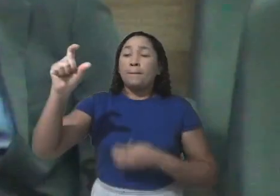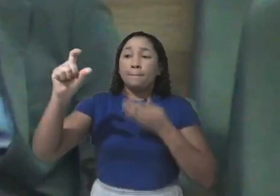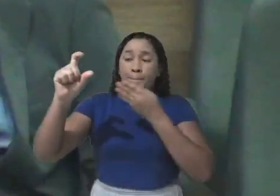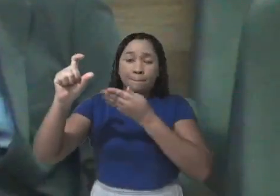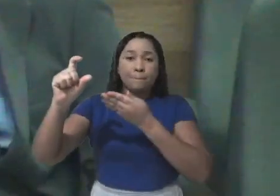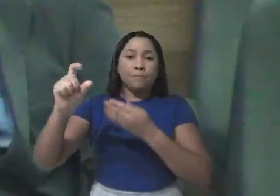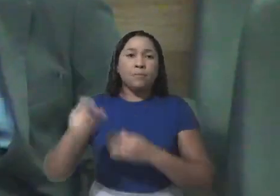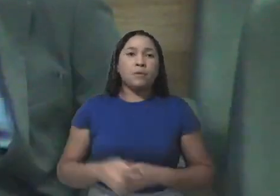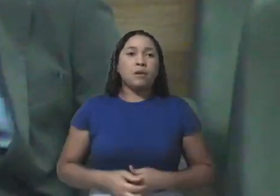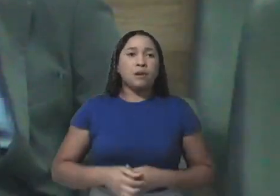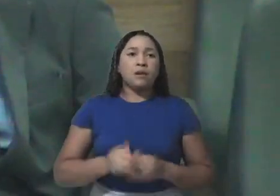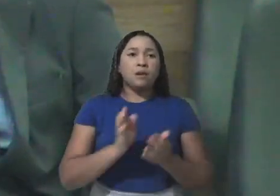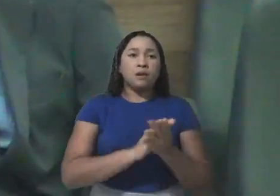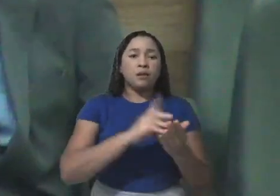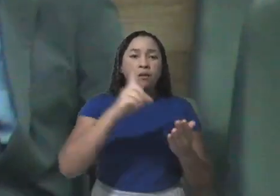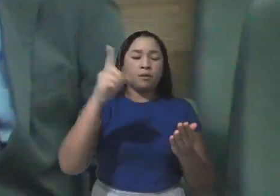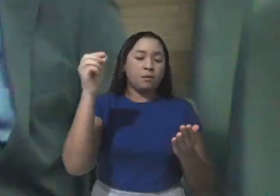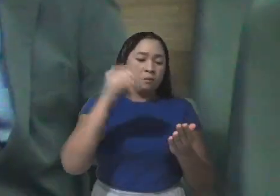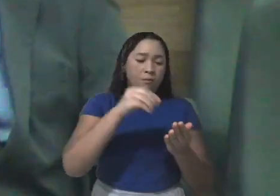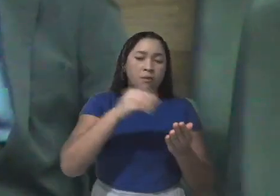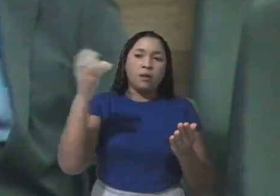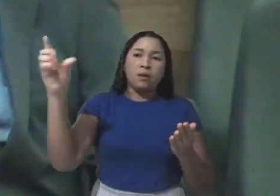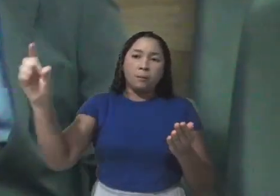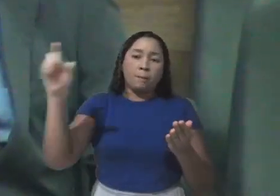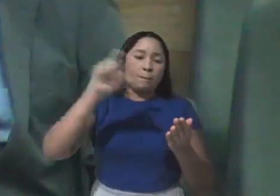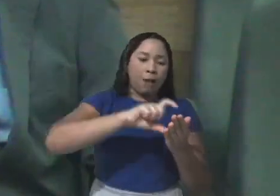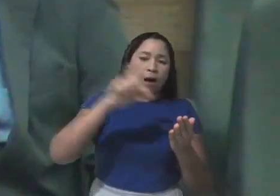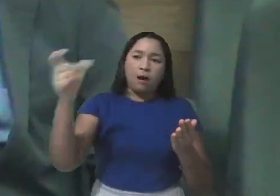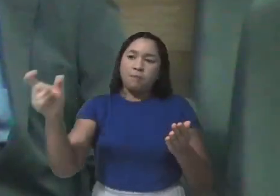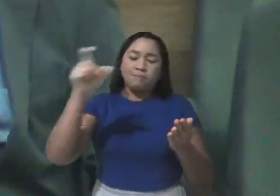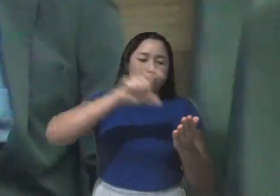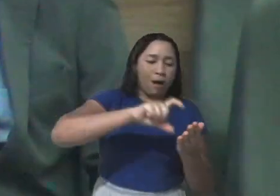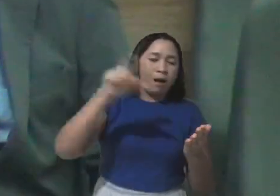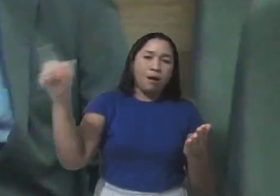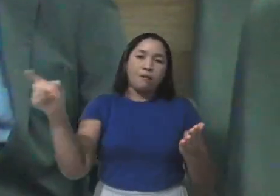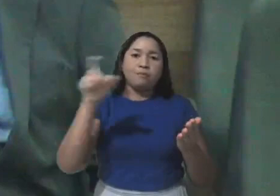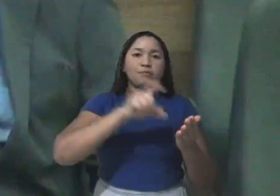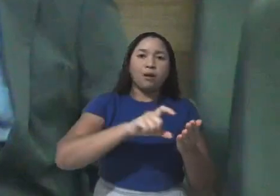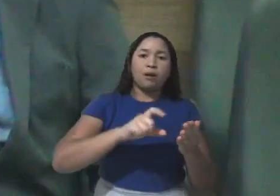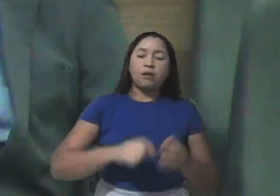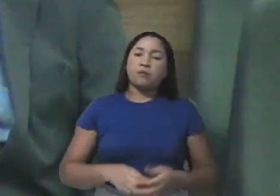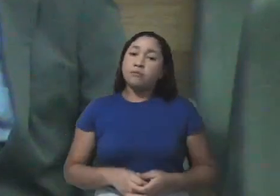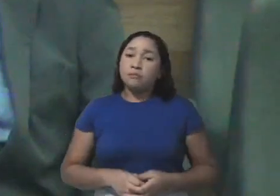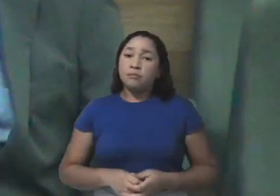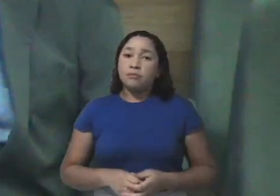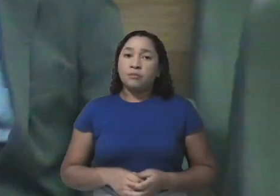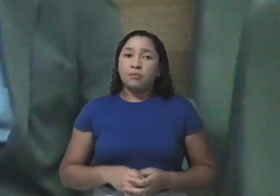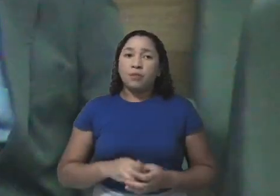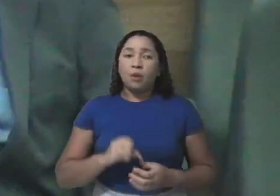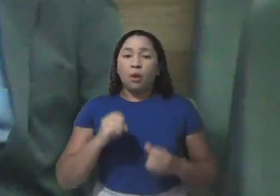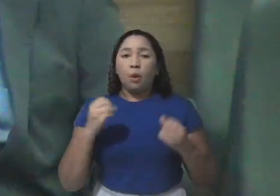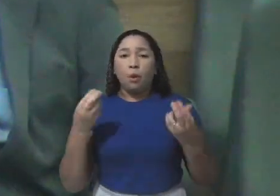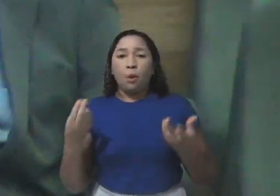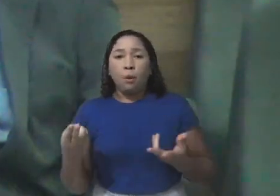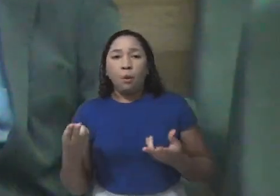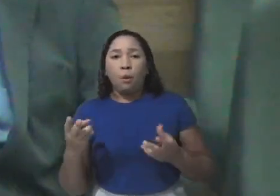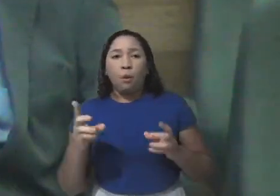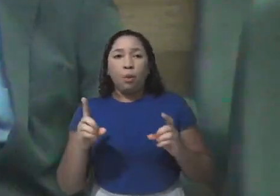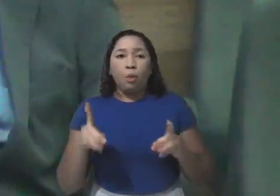Bíblia, ou insere doutrinas que a Bíblia não fala. O credo